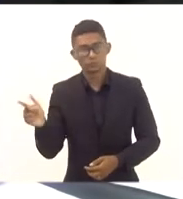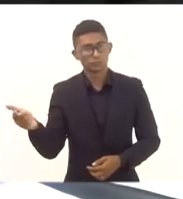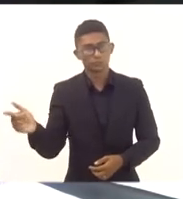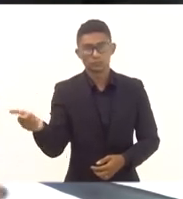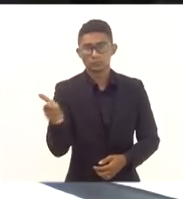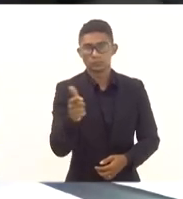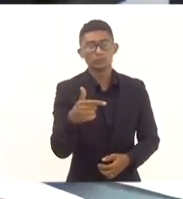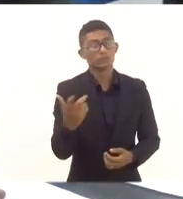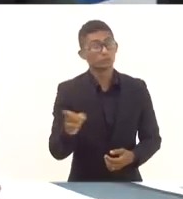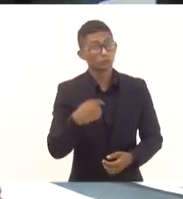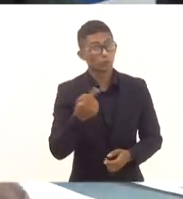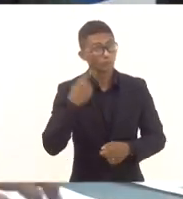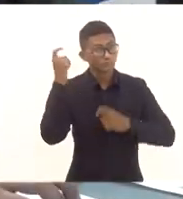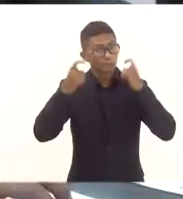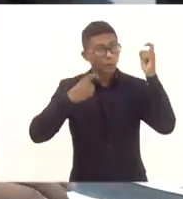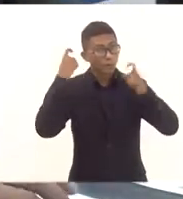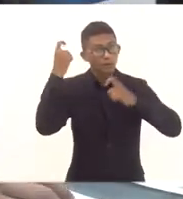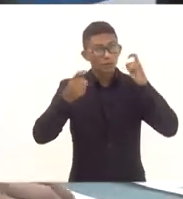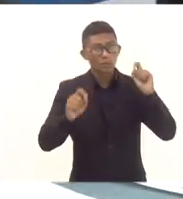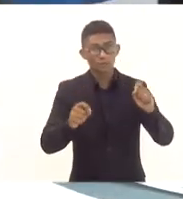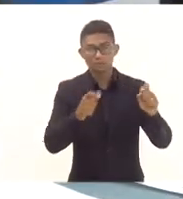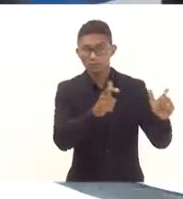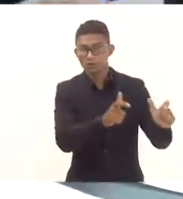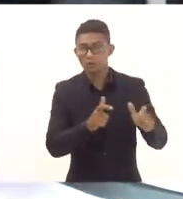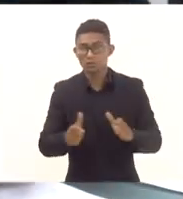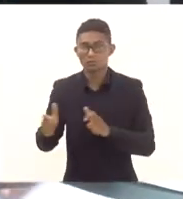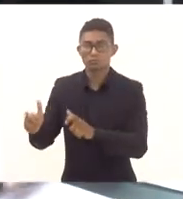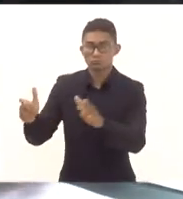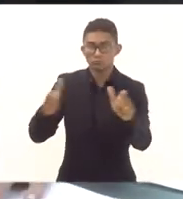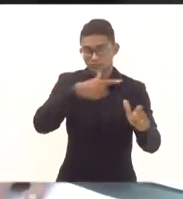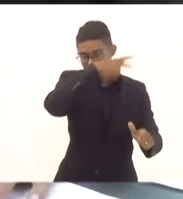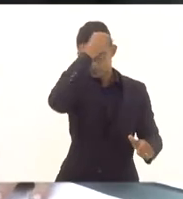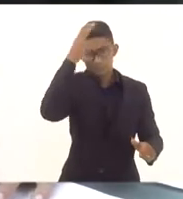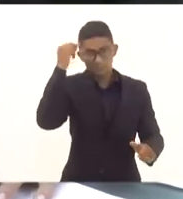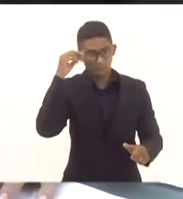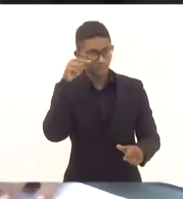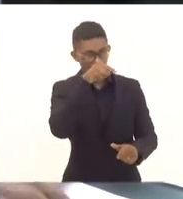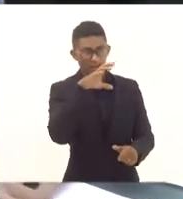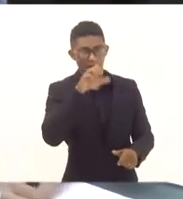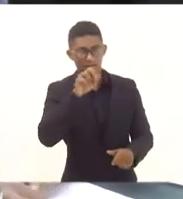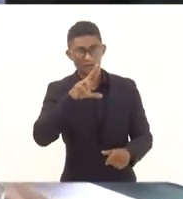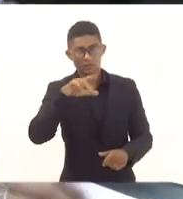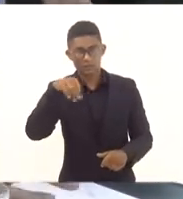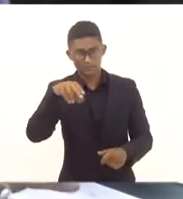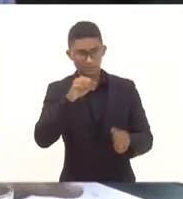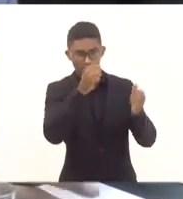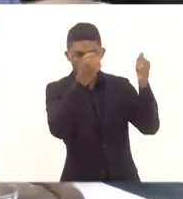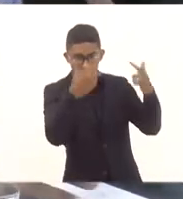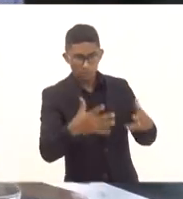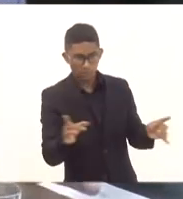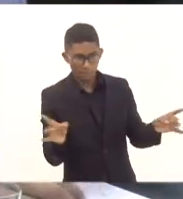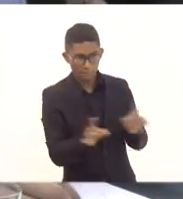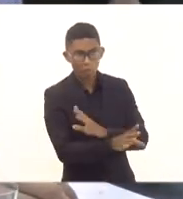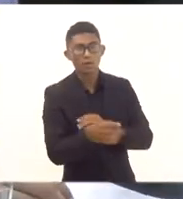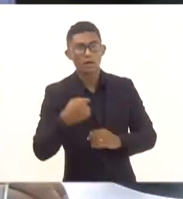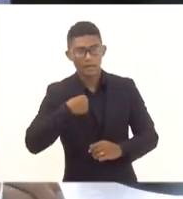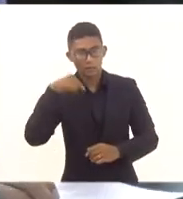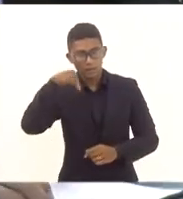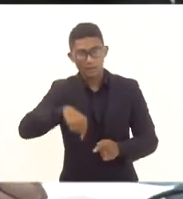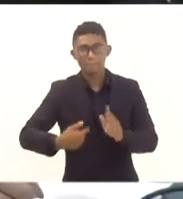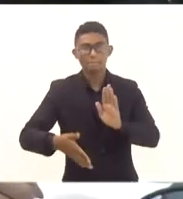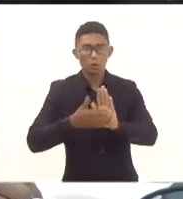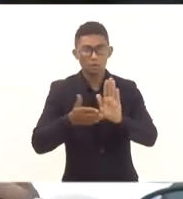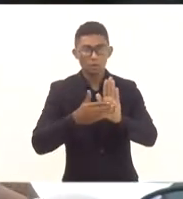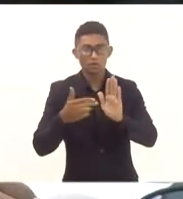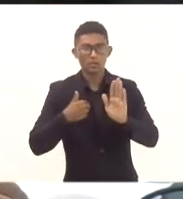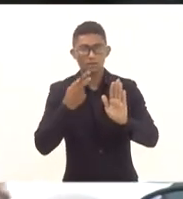aí entra preocupação em relação e eu vou até depois que a Carolina terminar de trás planação dela fazer uma proposição que eu